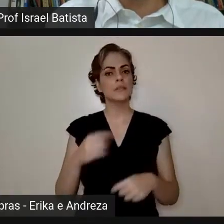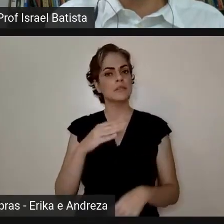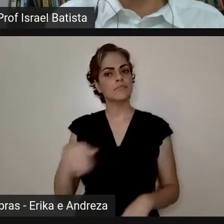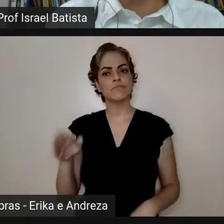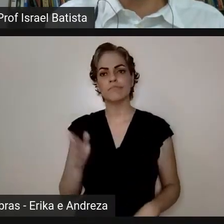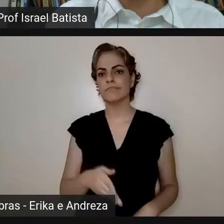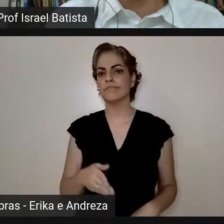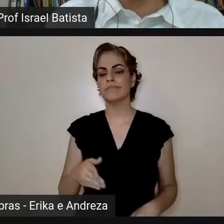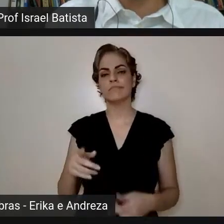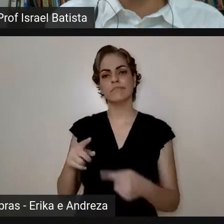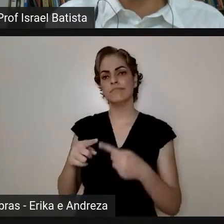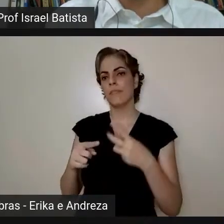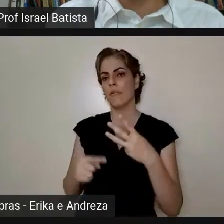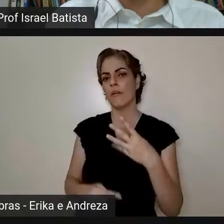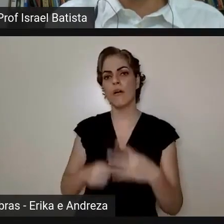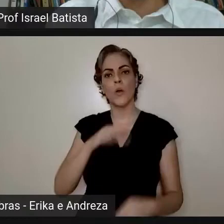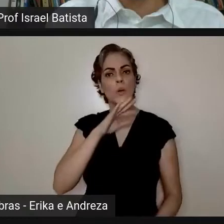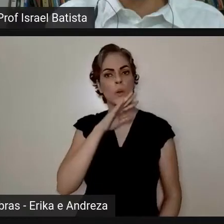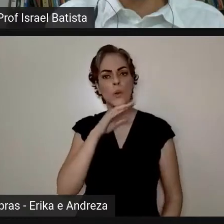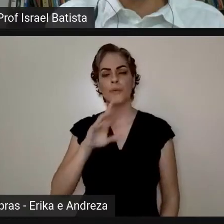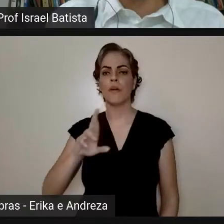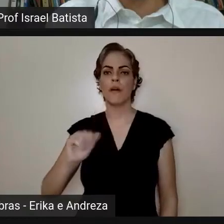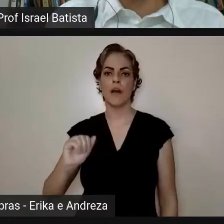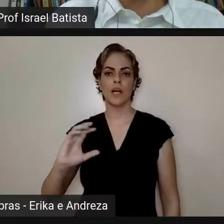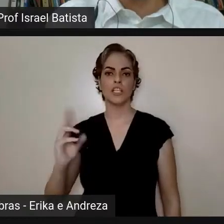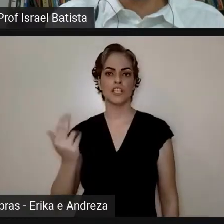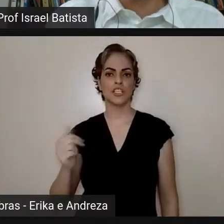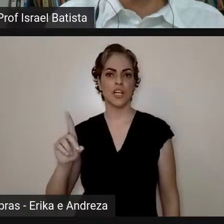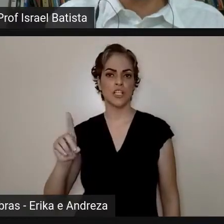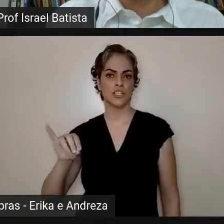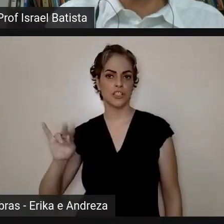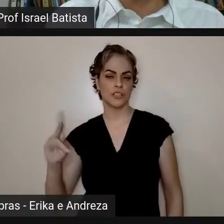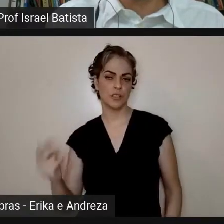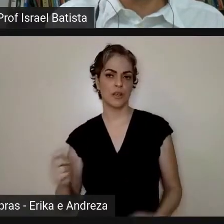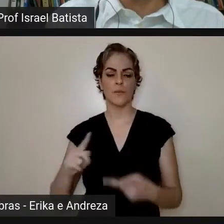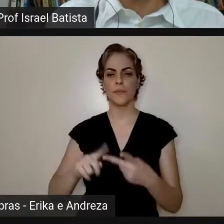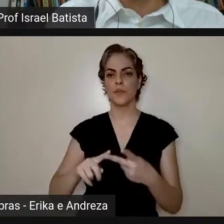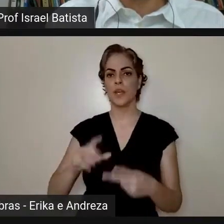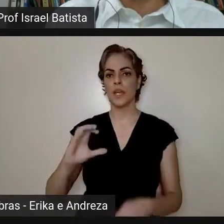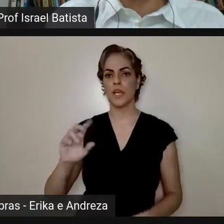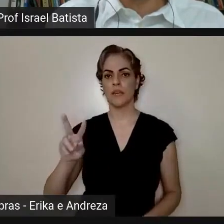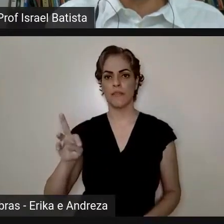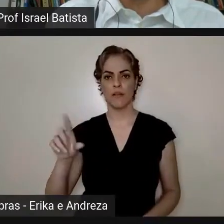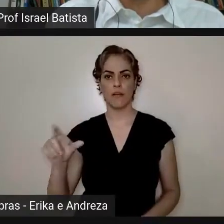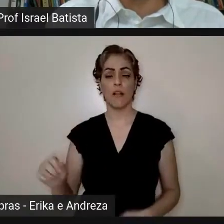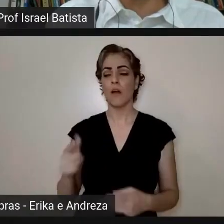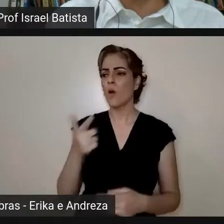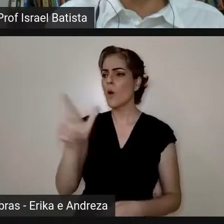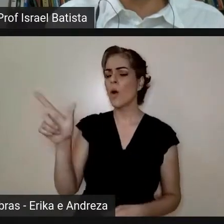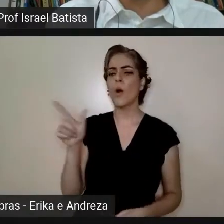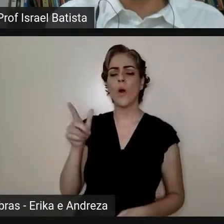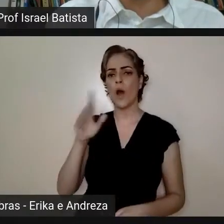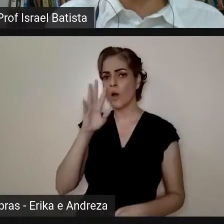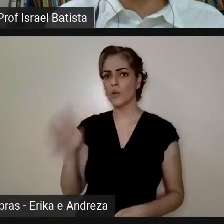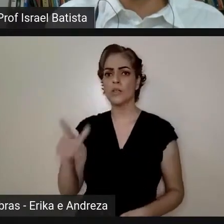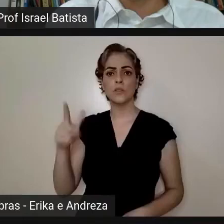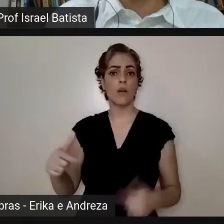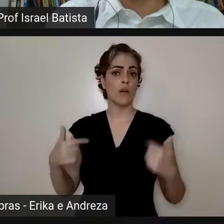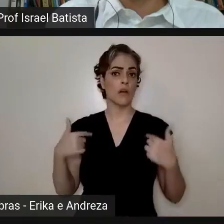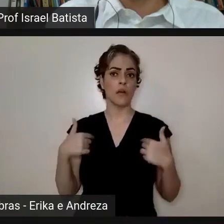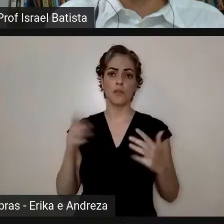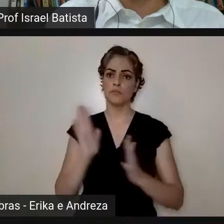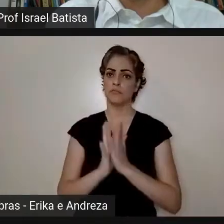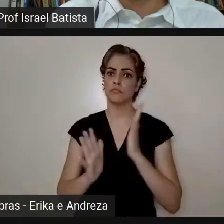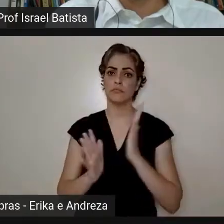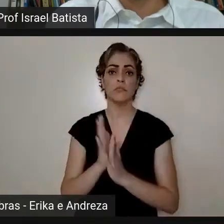Crivella. A gente viu hoje, inclusive, mais um aí próximo do governo acusado de rachadinha. Isso não sou eu, né? Eu sou o cara do processo